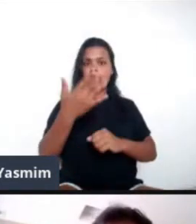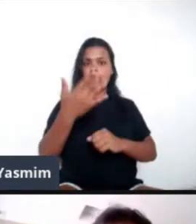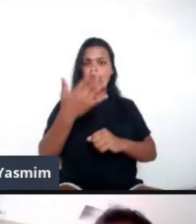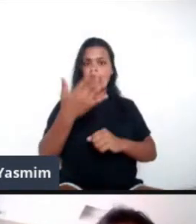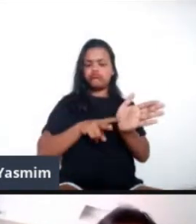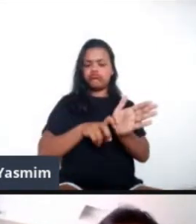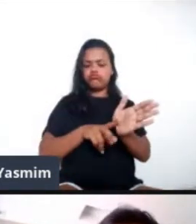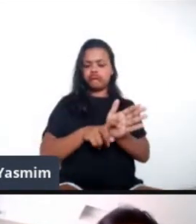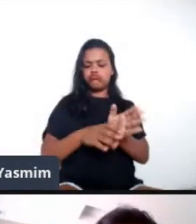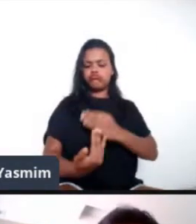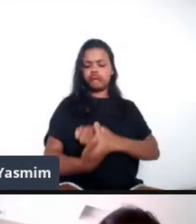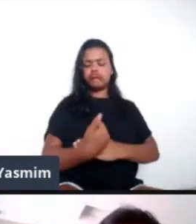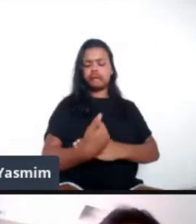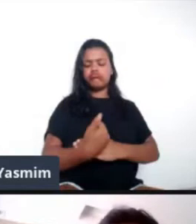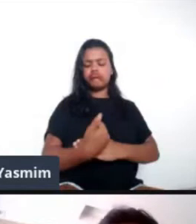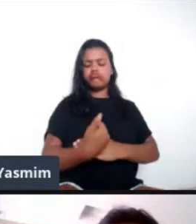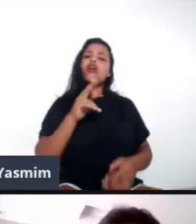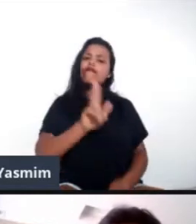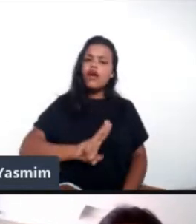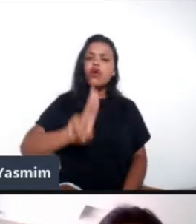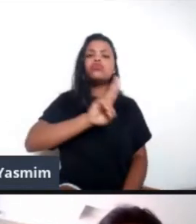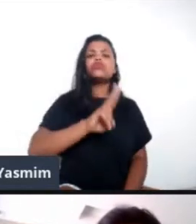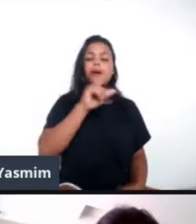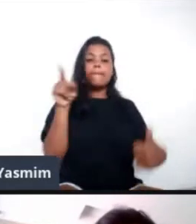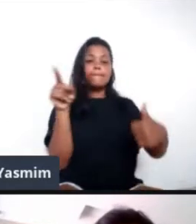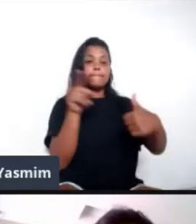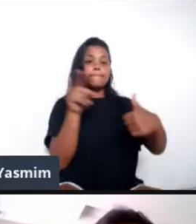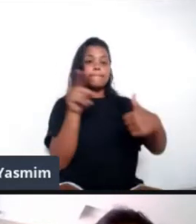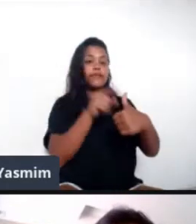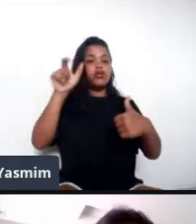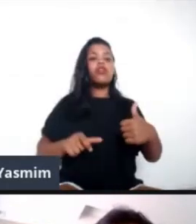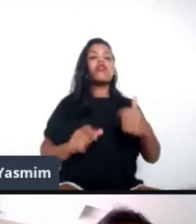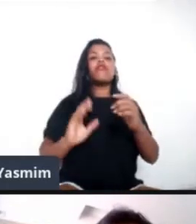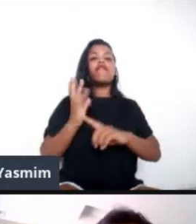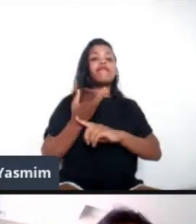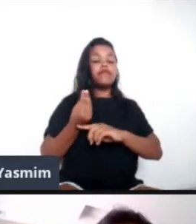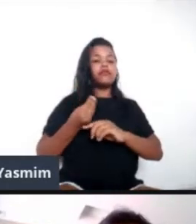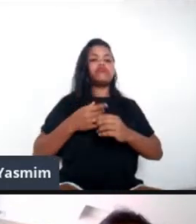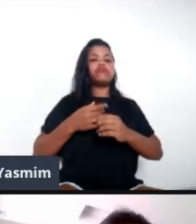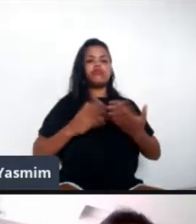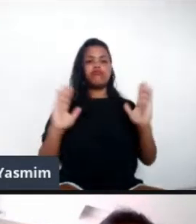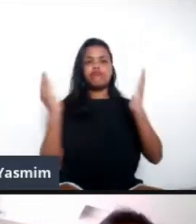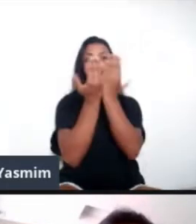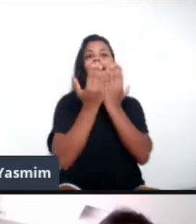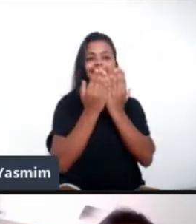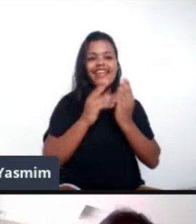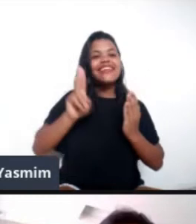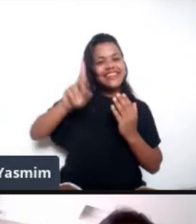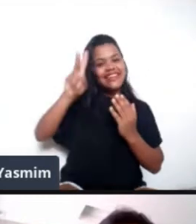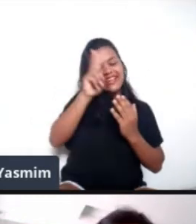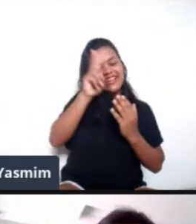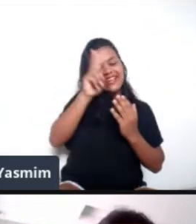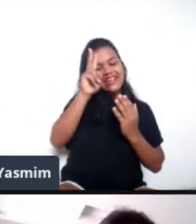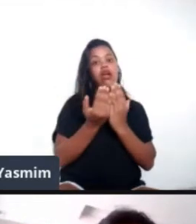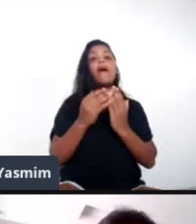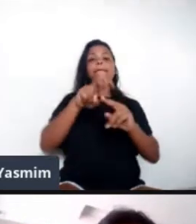Então, pode existir primeiras barreiras físicas ou químicas para tentar bloquear a entrada, isso diminui um pouco da